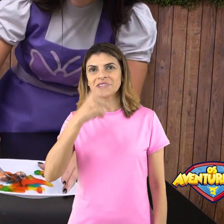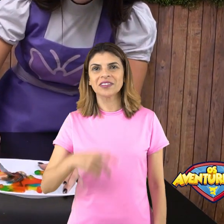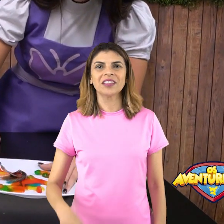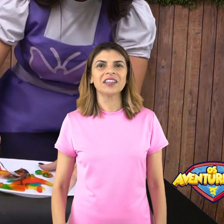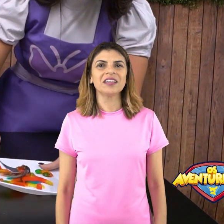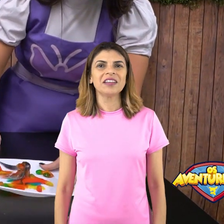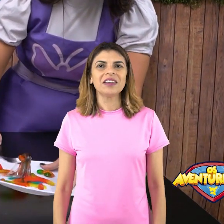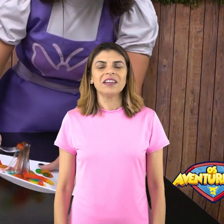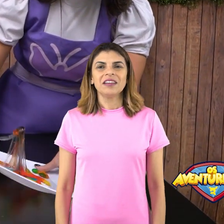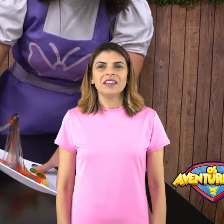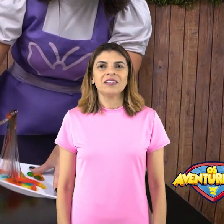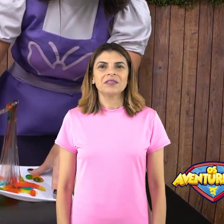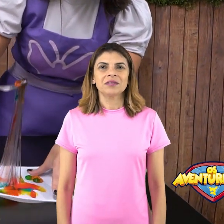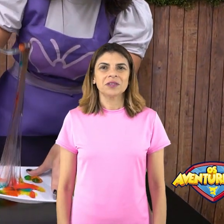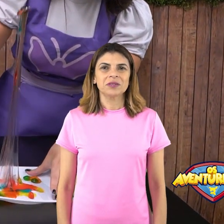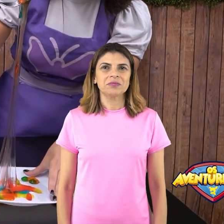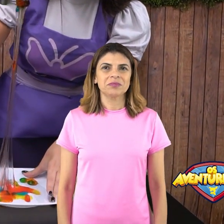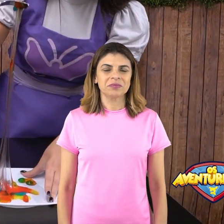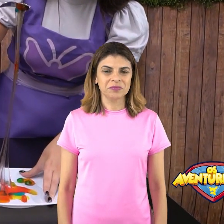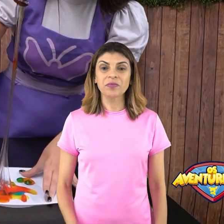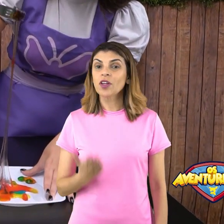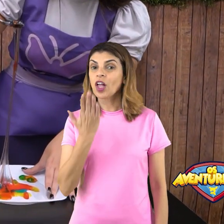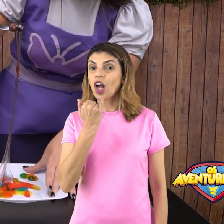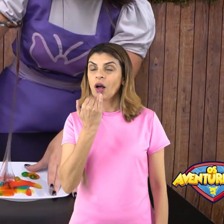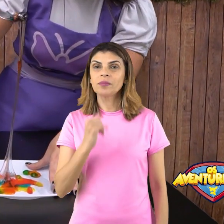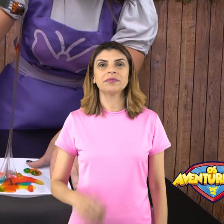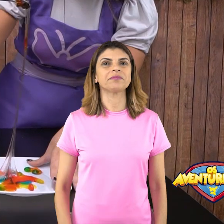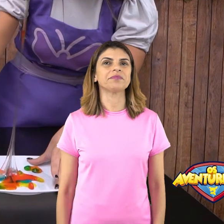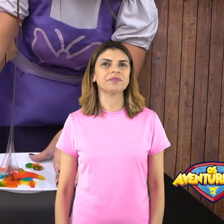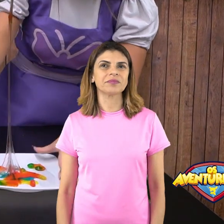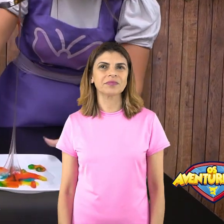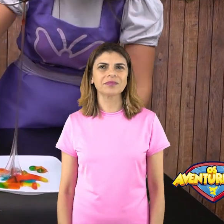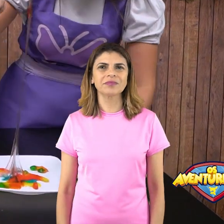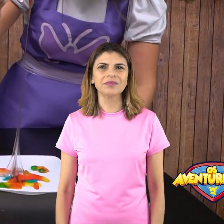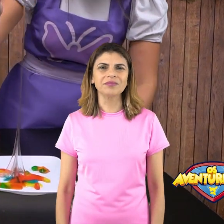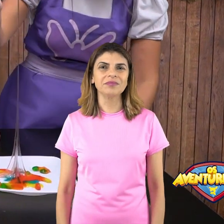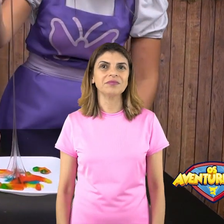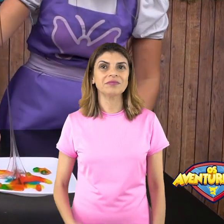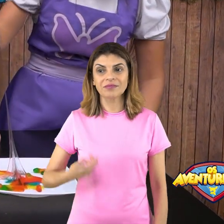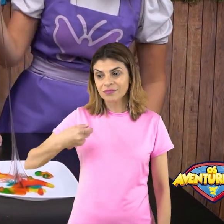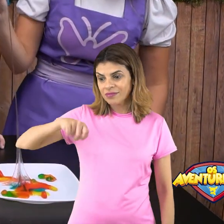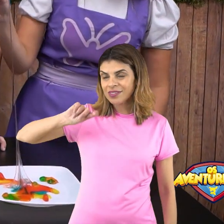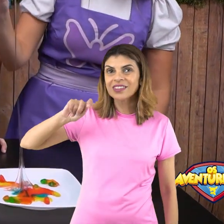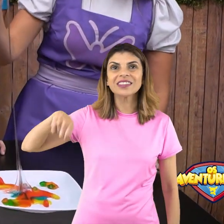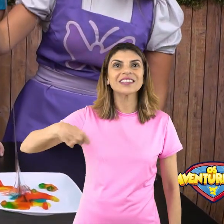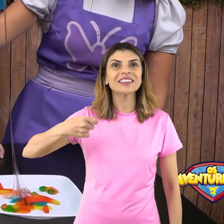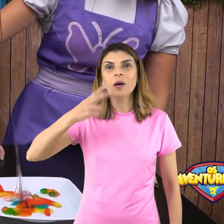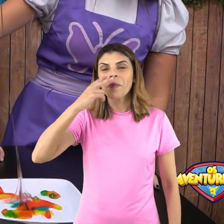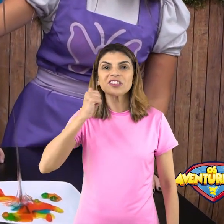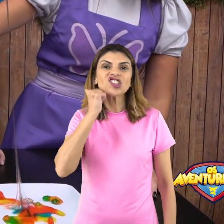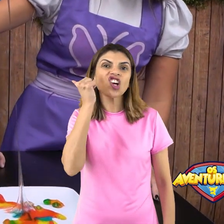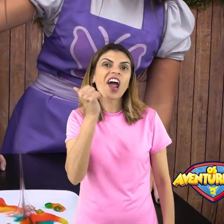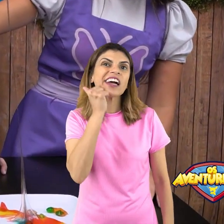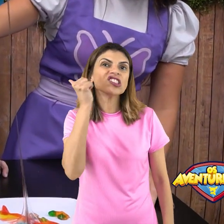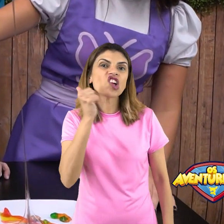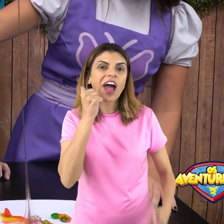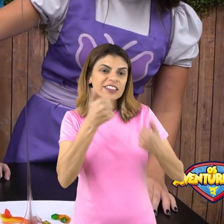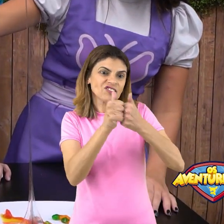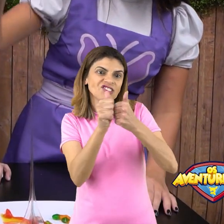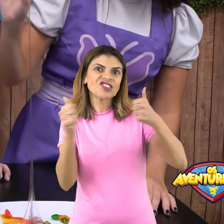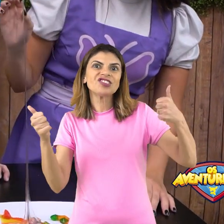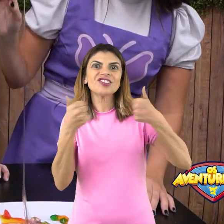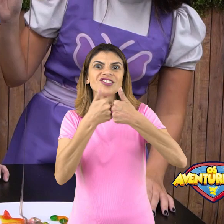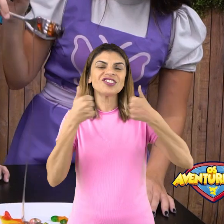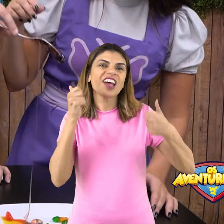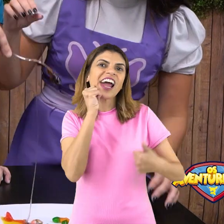bonito. Deu um efeito. Calma, eu tenho que tirar. Peraí. Vai, come. Vou enrolar aqui. Nossa, olha isso, gente. Parece um chicletão. É. Olha que coisa